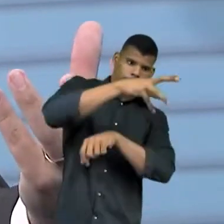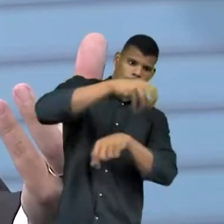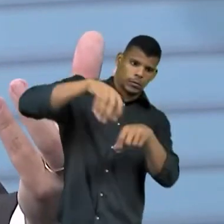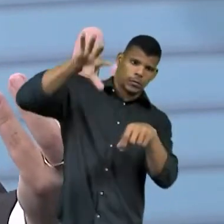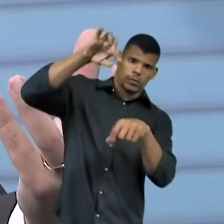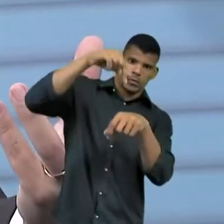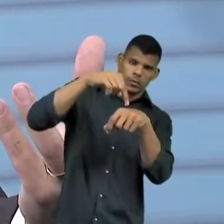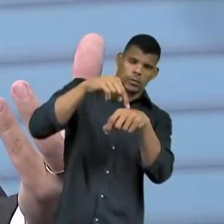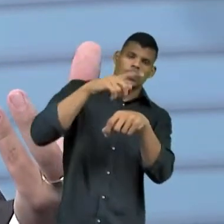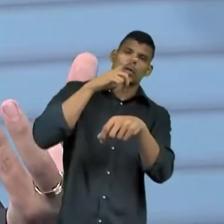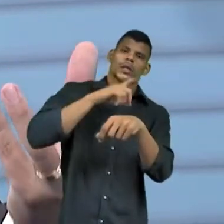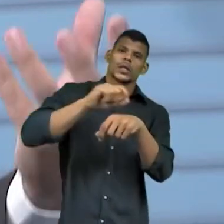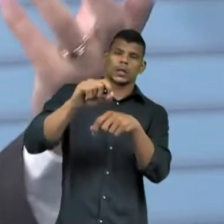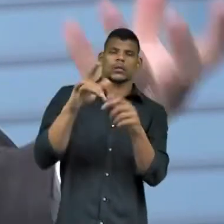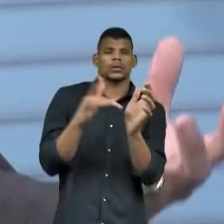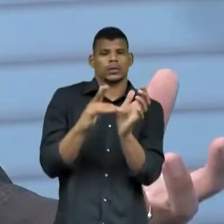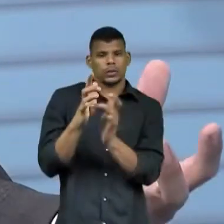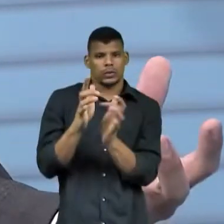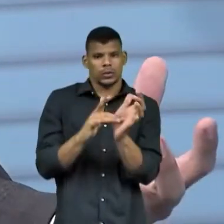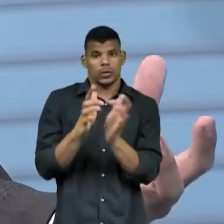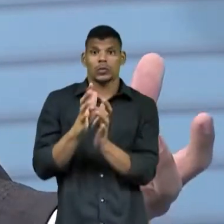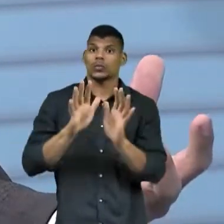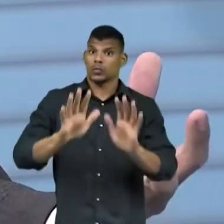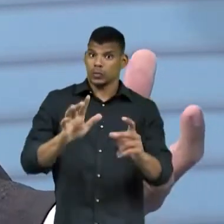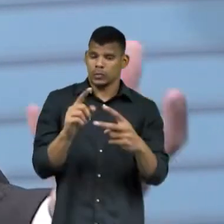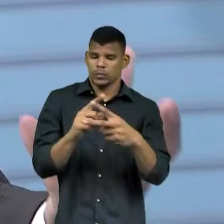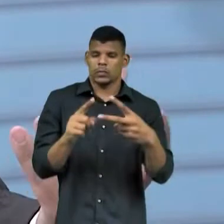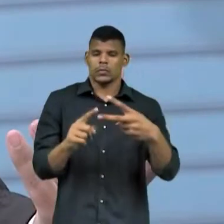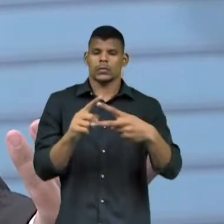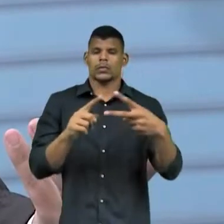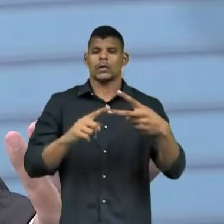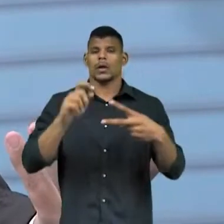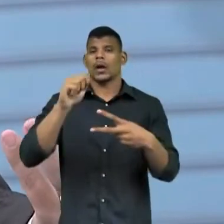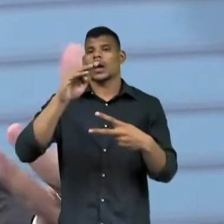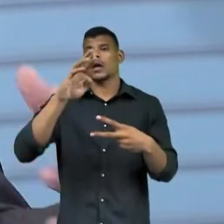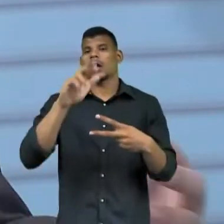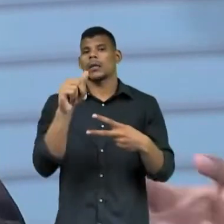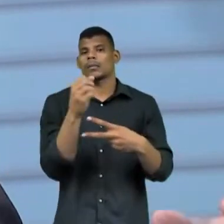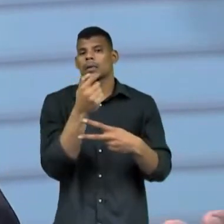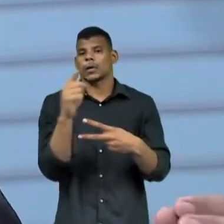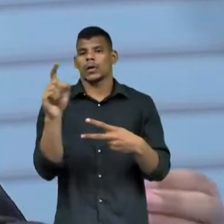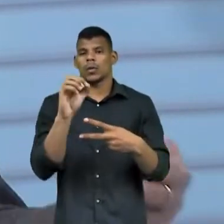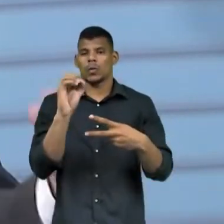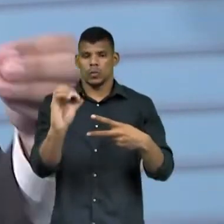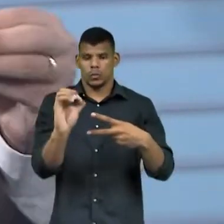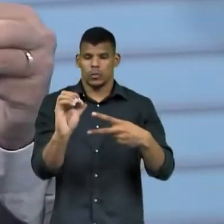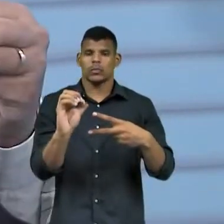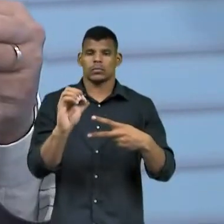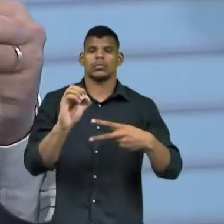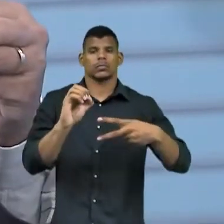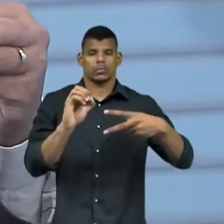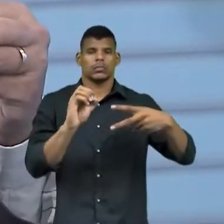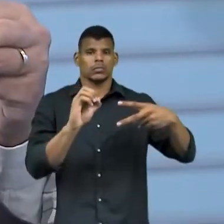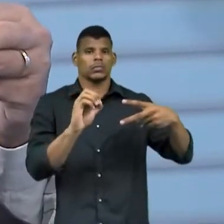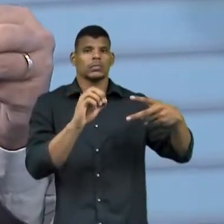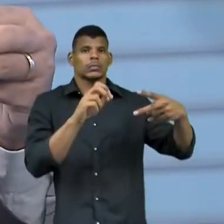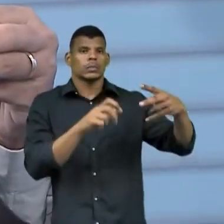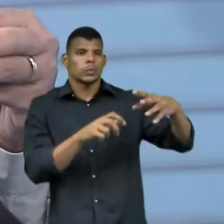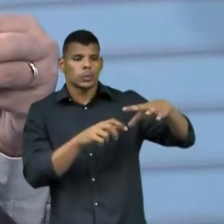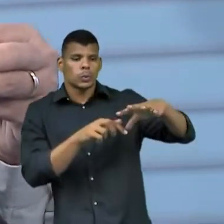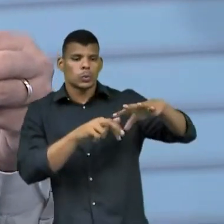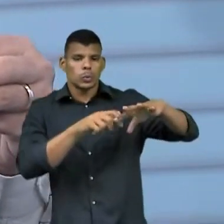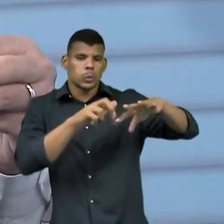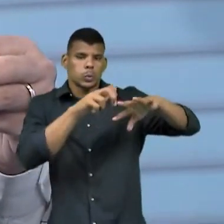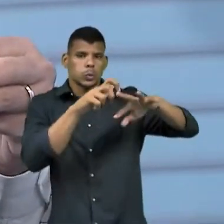a a a analogia do Cordeiro em Abraão Cordeiro certo em Abraão porque Abraão vai subindo né para sacrificar e